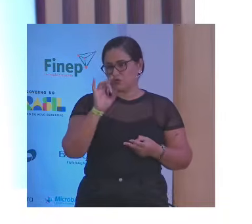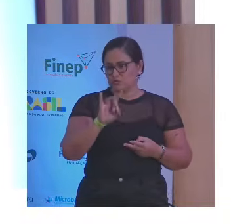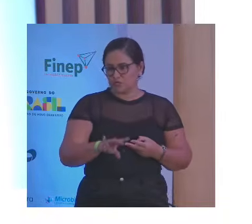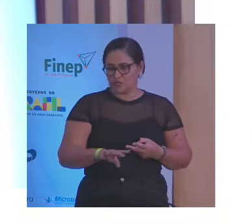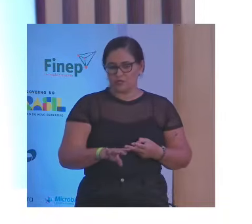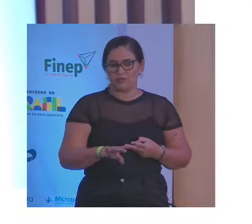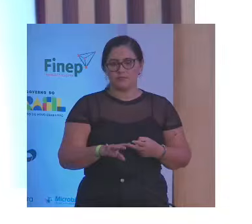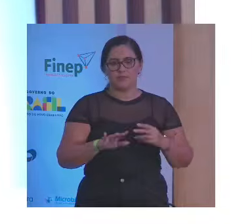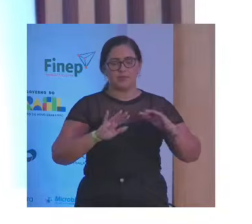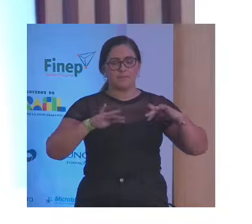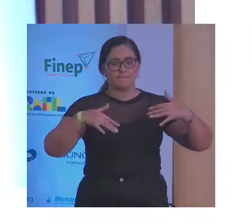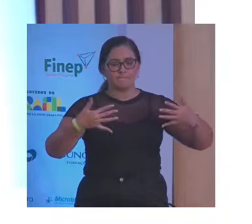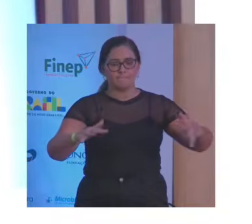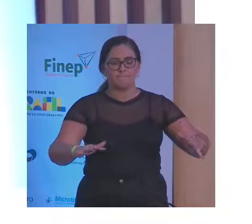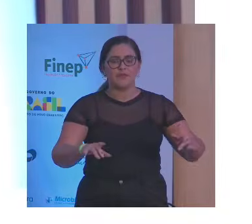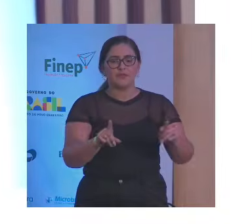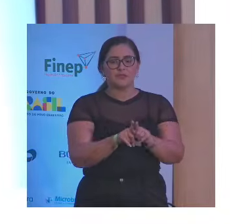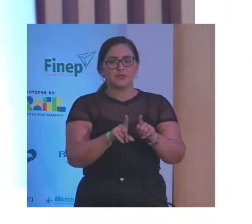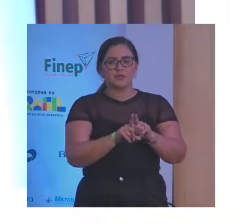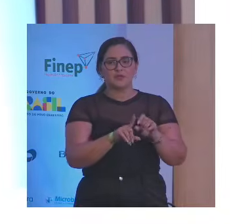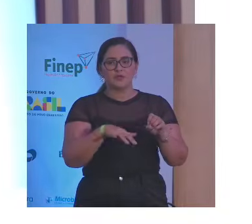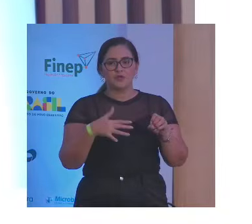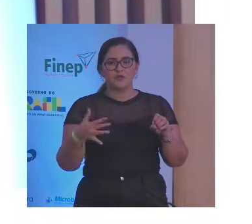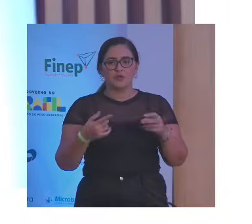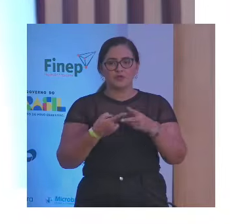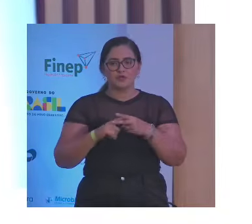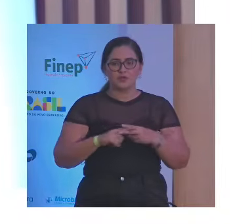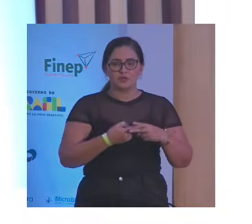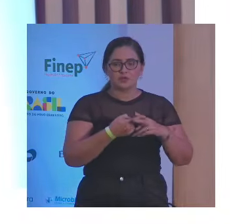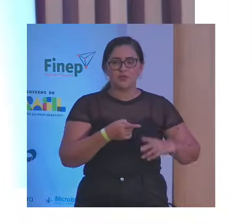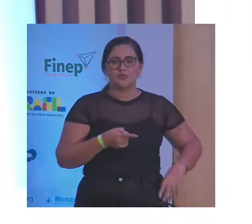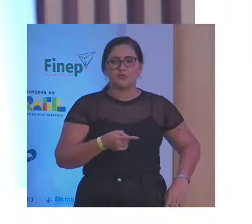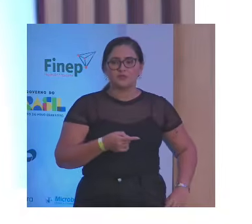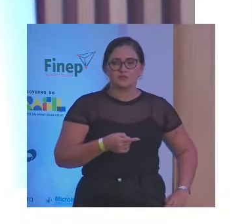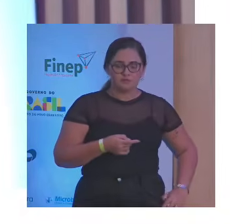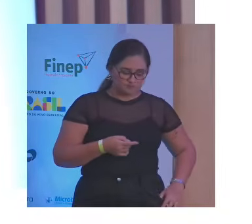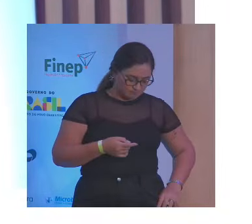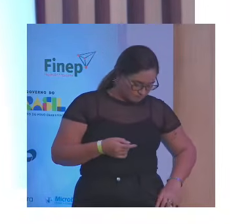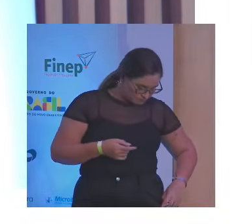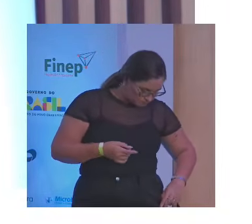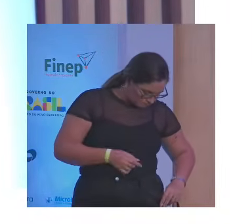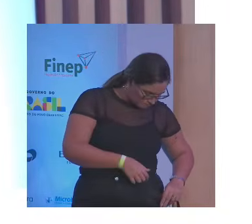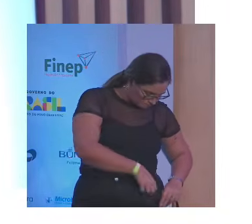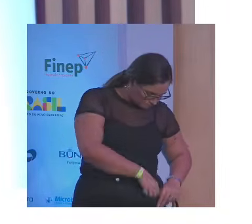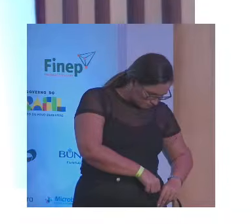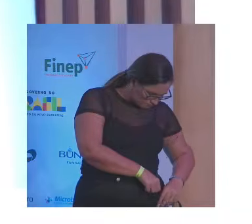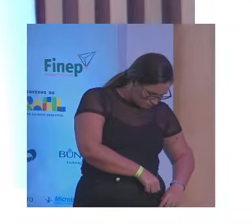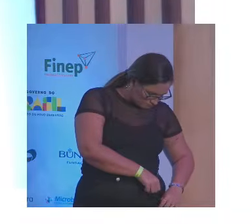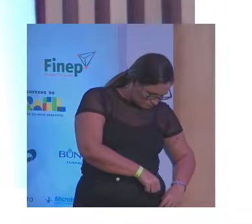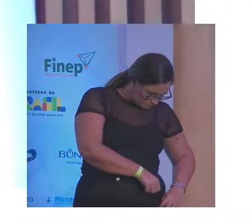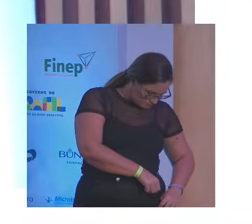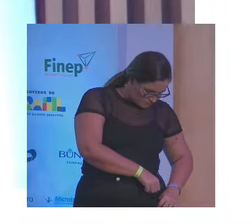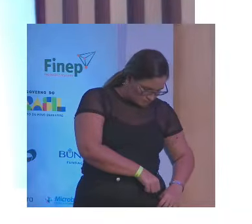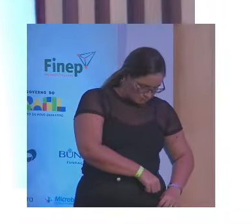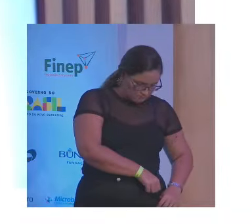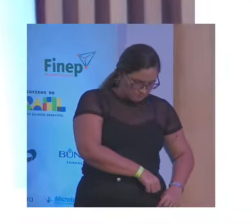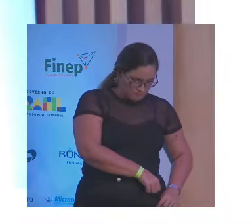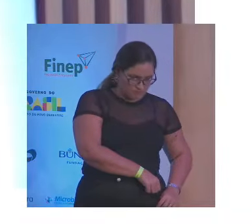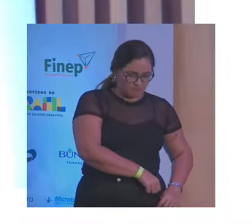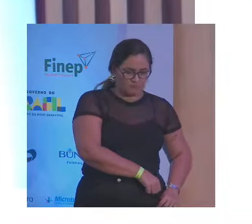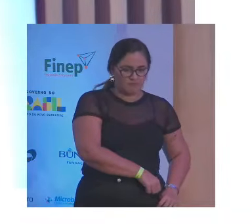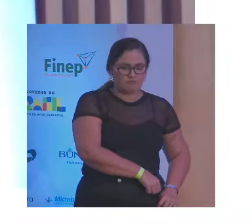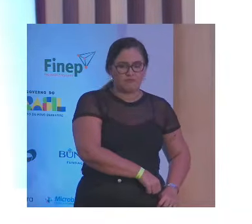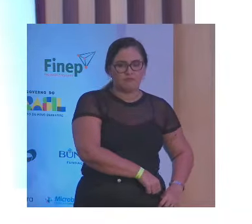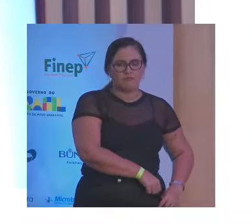ecossistemas marinhos e da diplomacia oceânica na manutenção de um oceano estável, né, o que a gente tem como tema